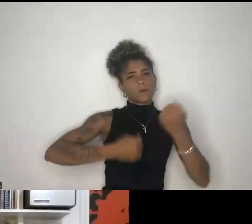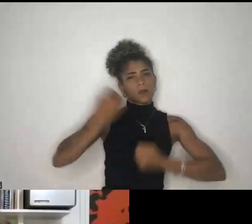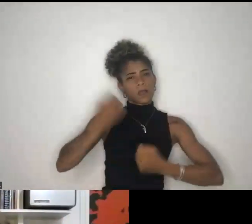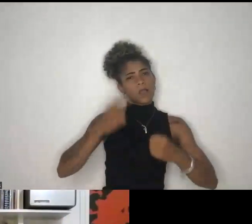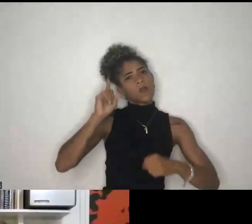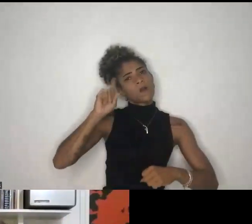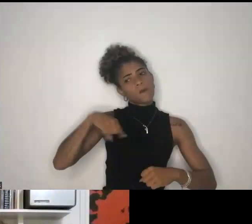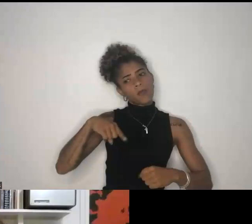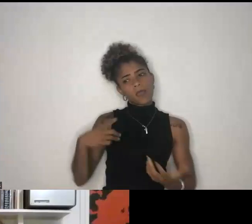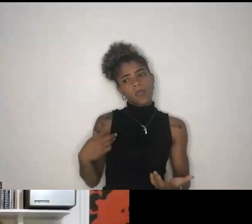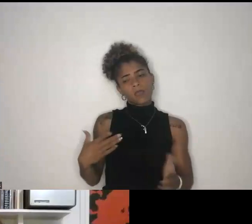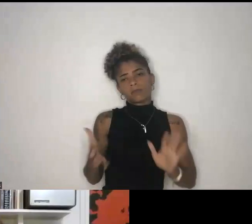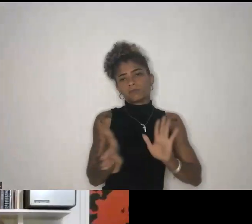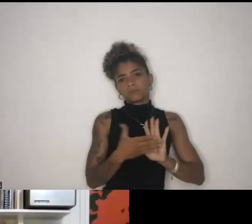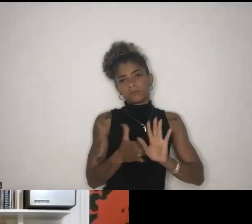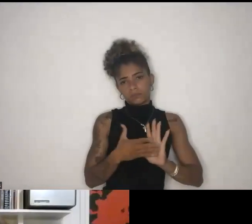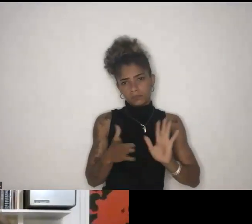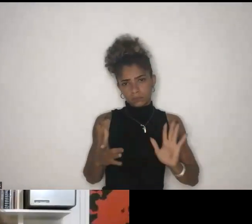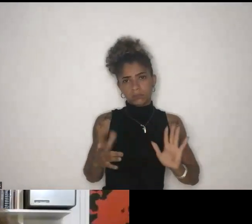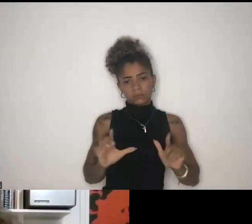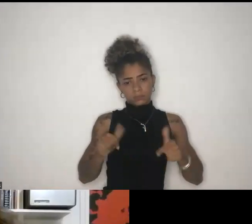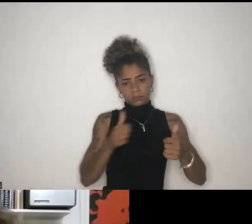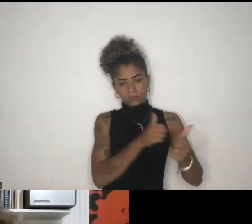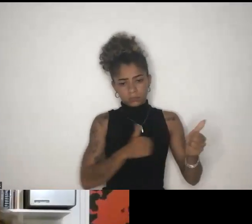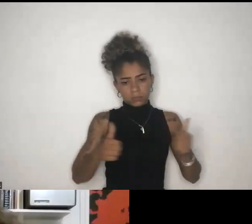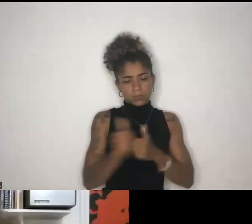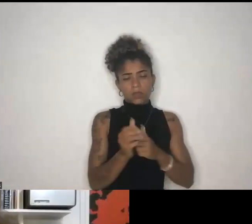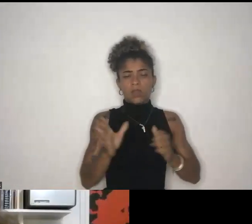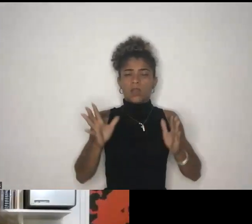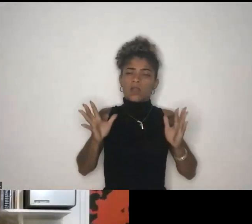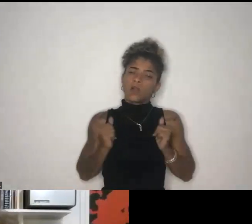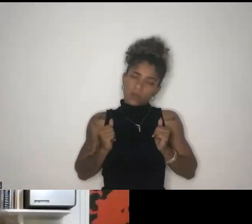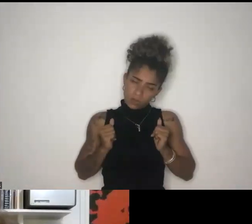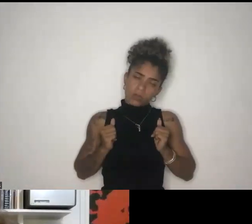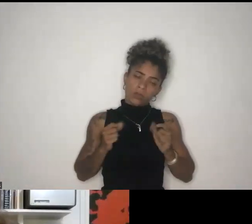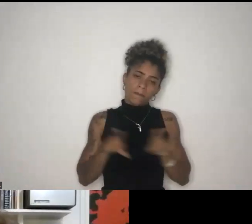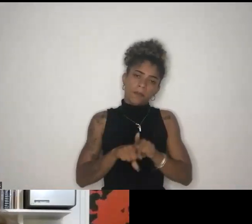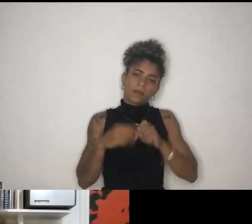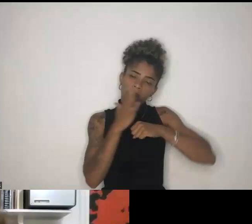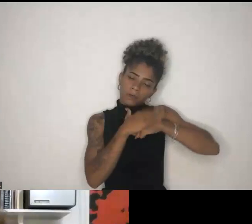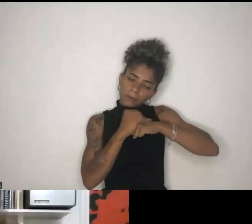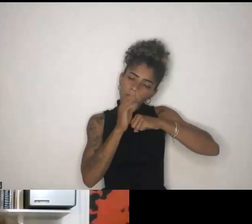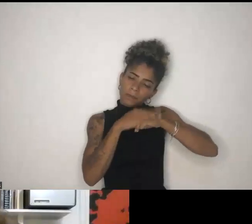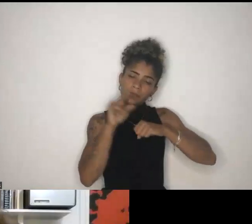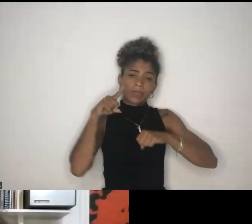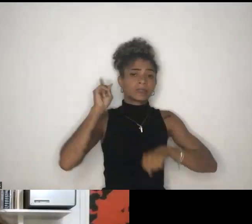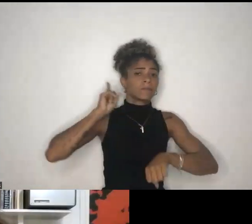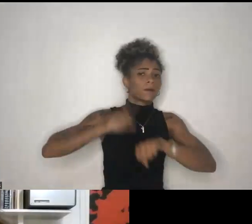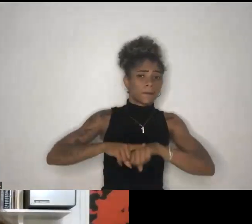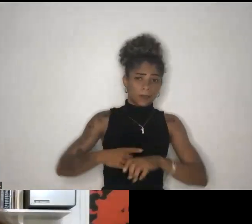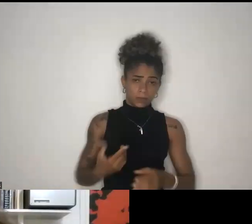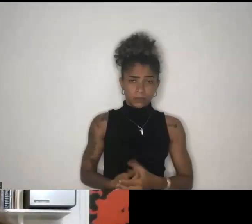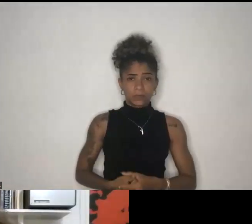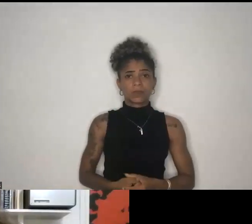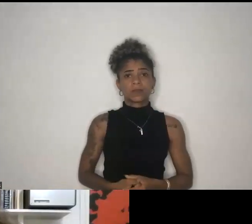ele passa a ser um protagonista assim para trazer um pouco de conforto já Aconchego para esses momentos tão